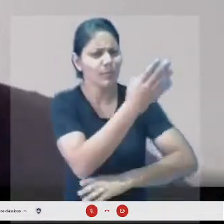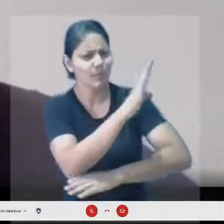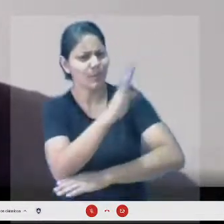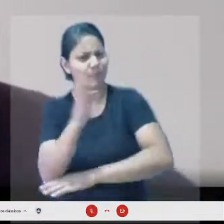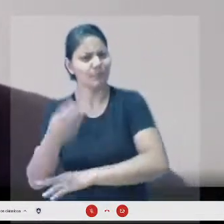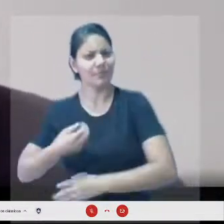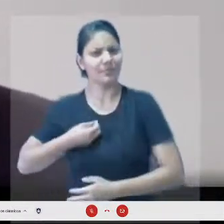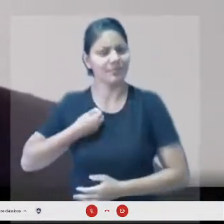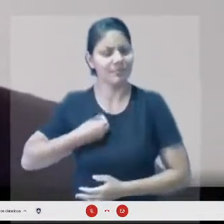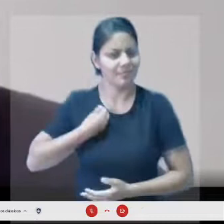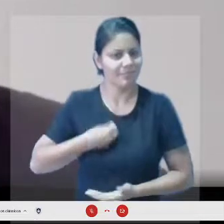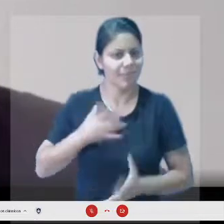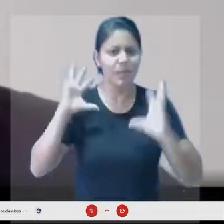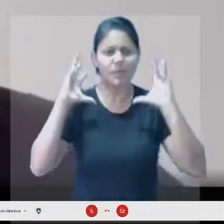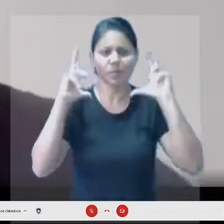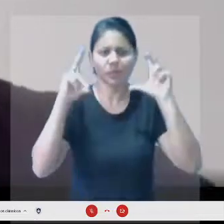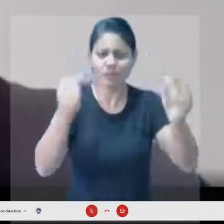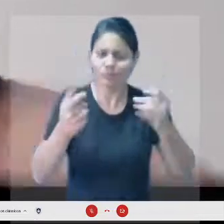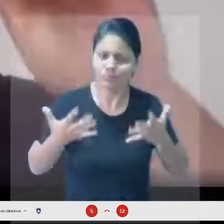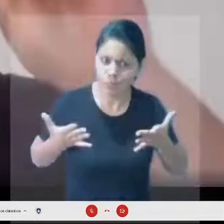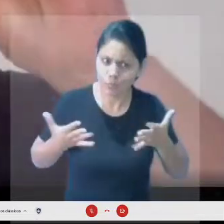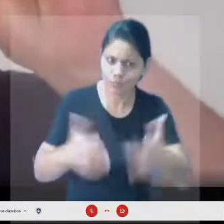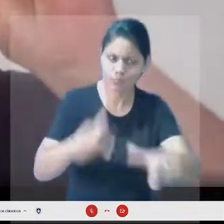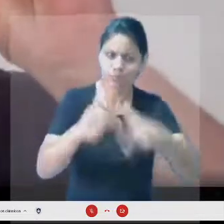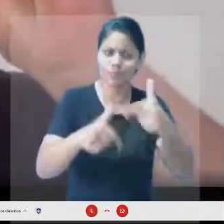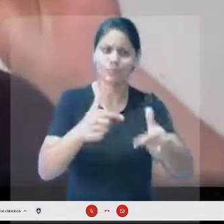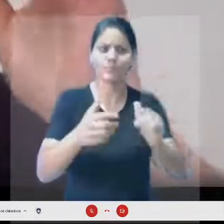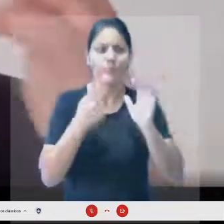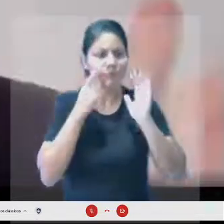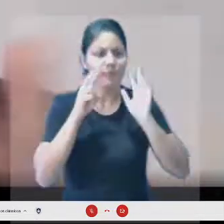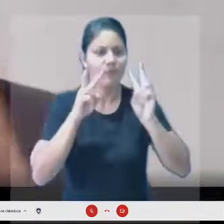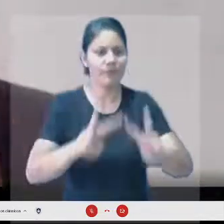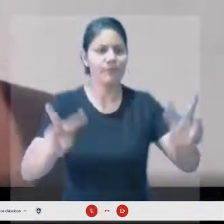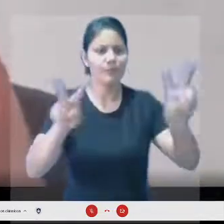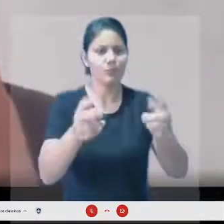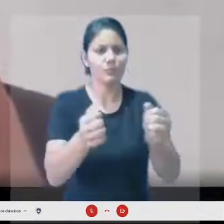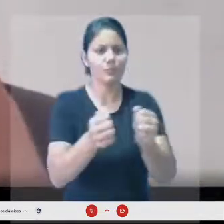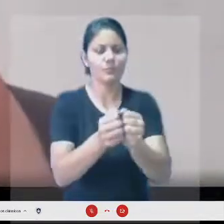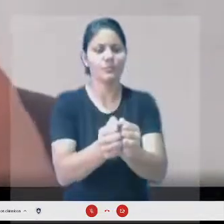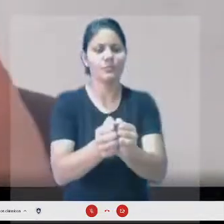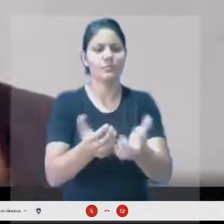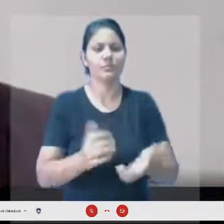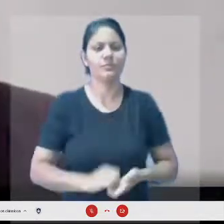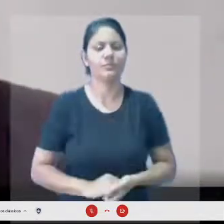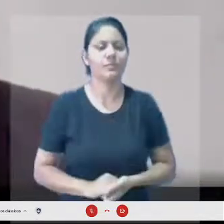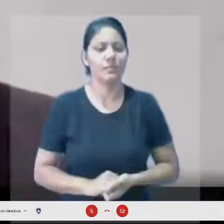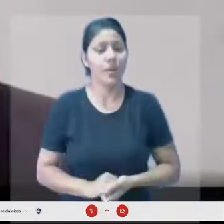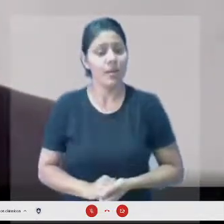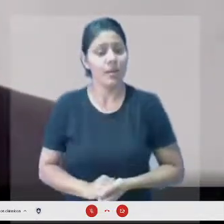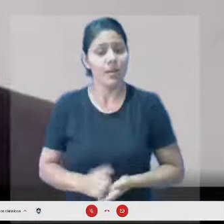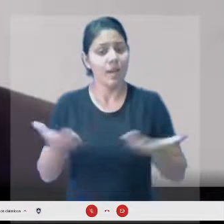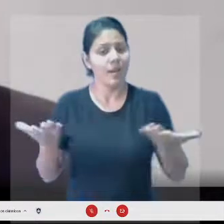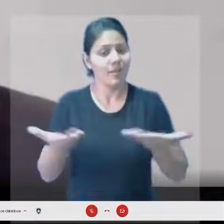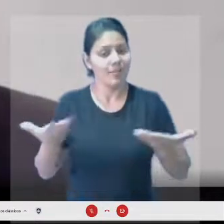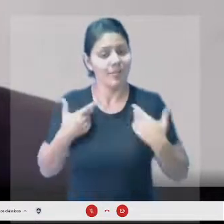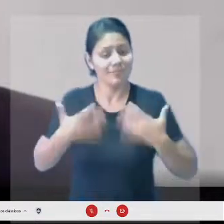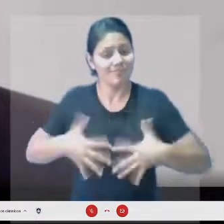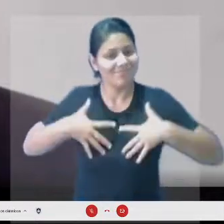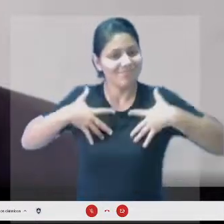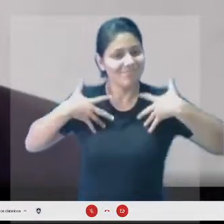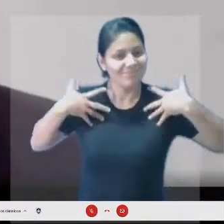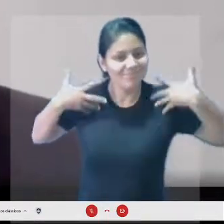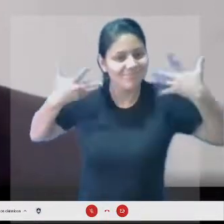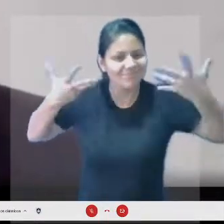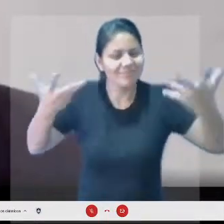presentes e todos aqueles que nos acompanham também. É uma honra muito grande fazer a abertura desse